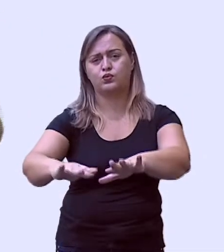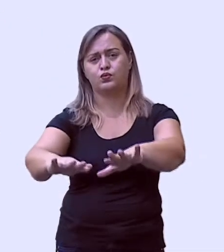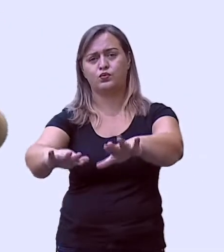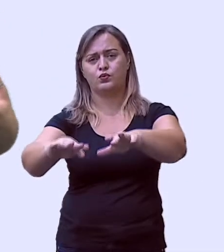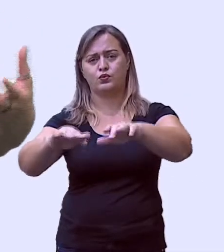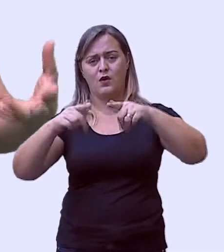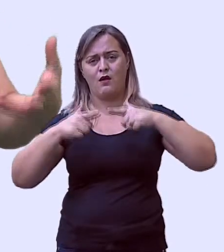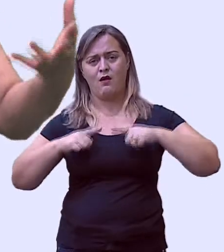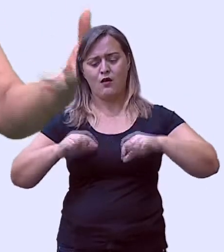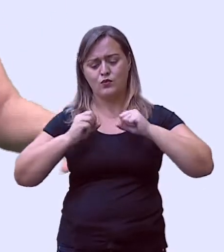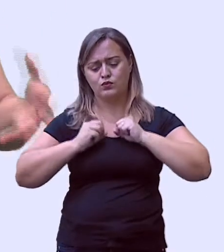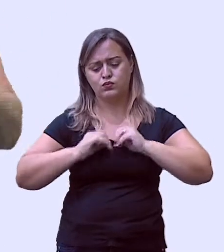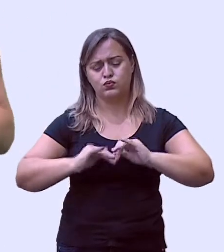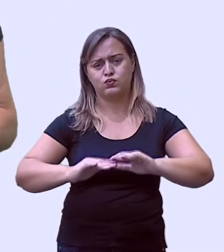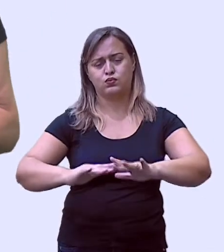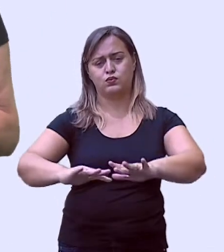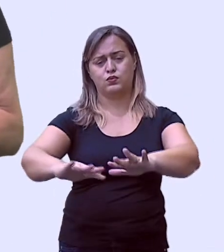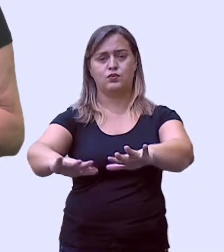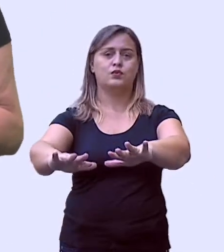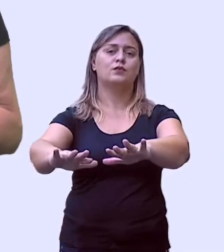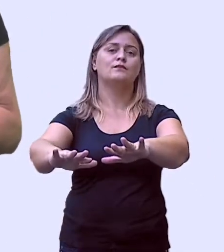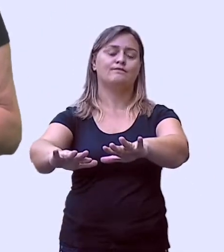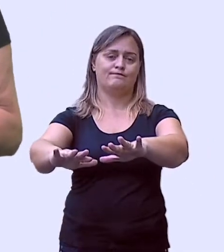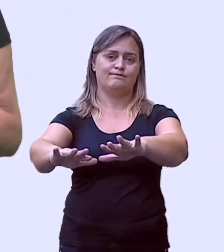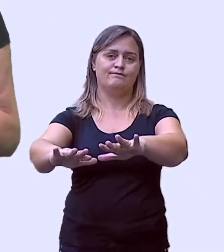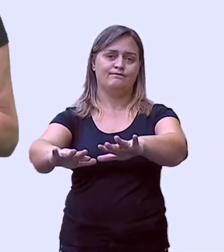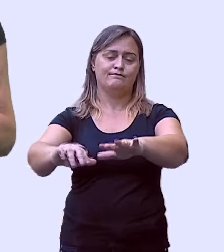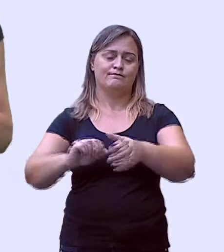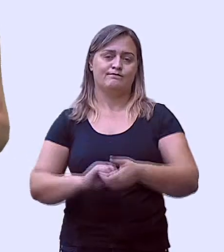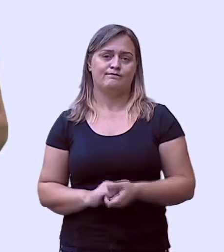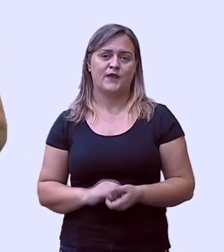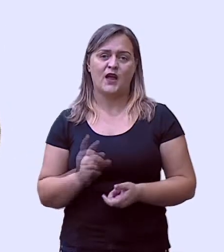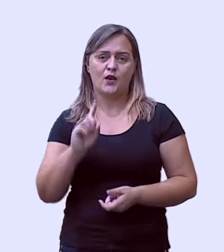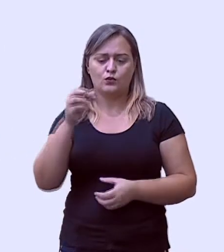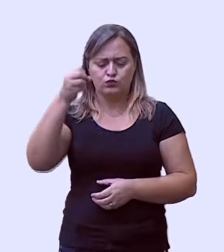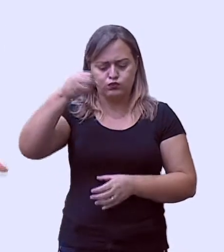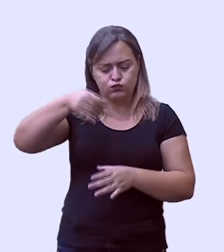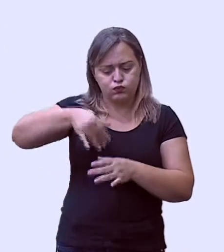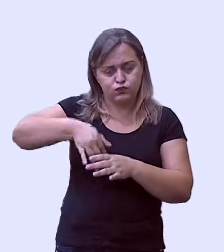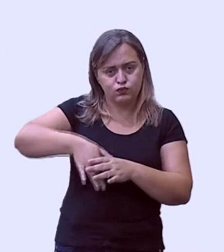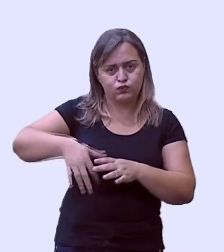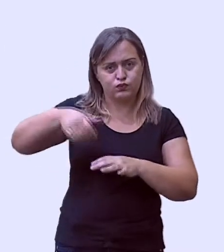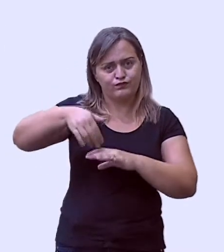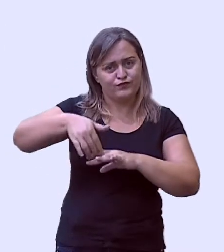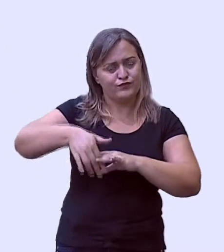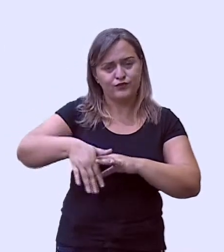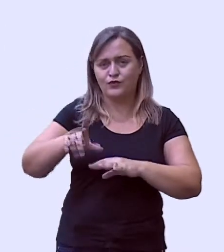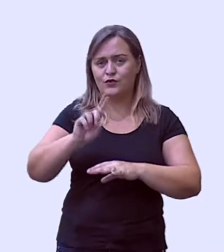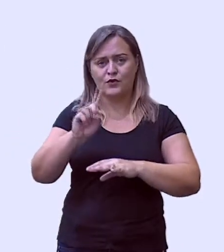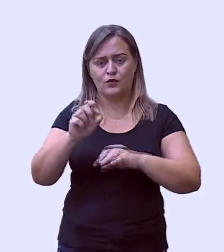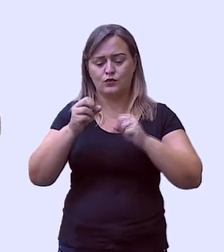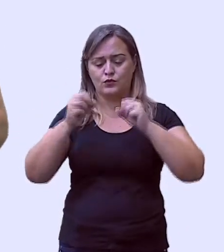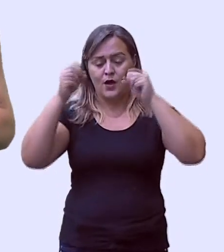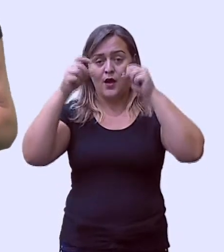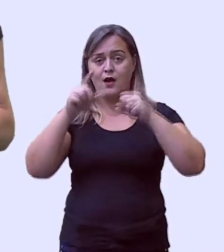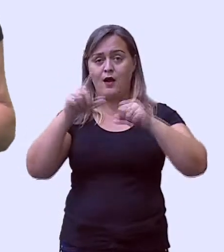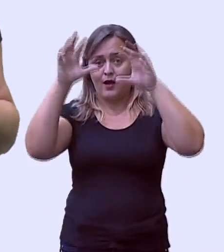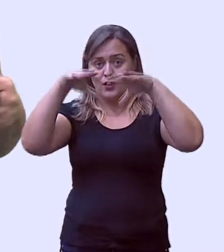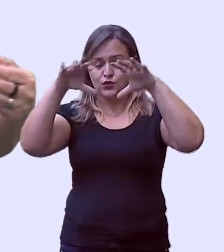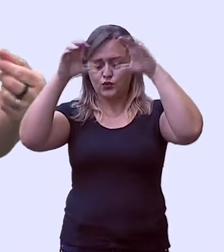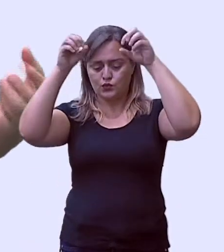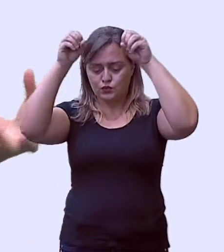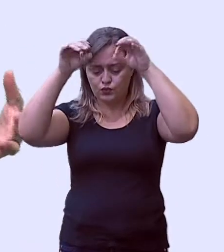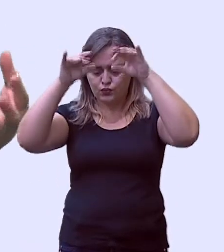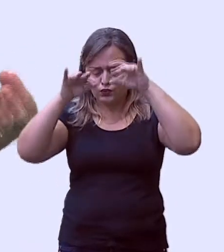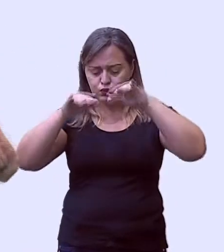aí prejudica, né, este solo, fazendo até aí as erosões? Olha só.